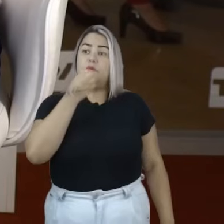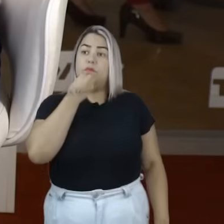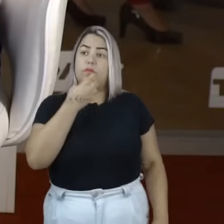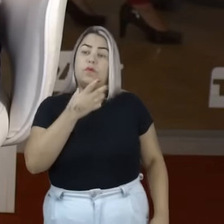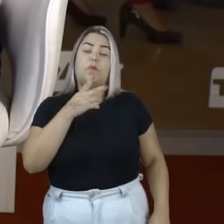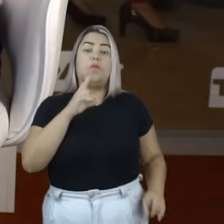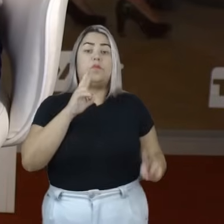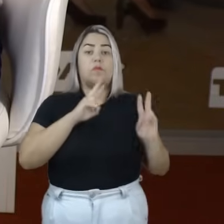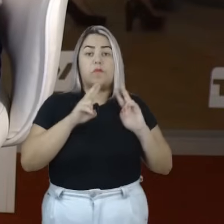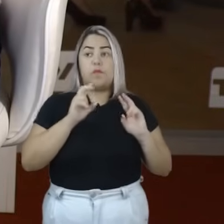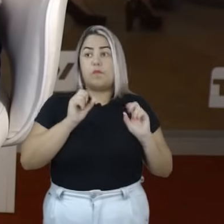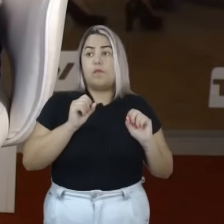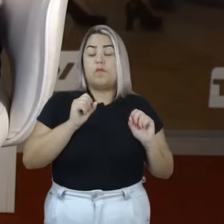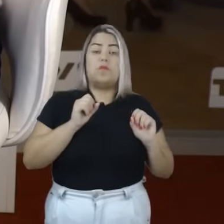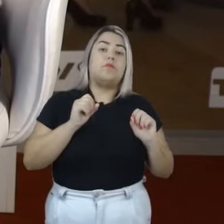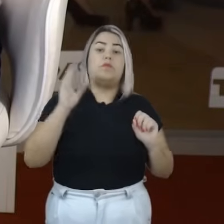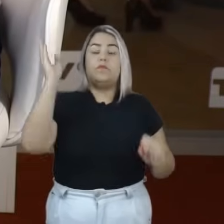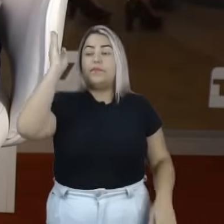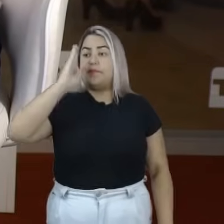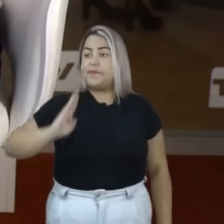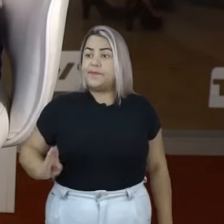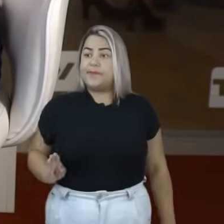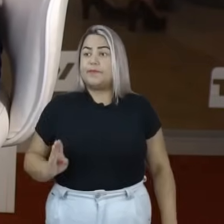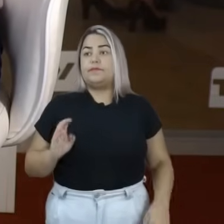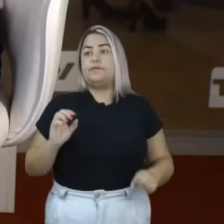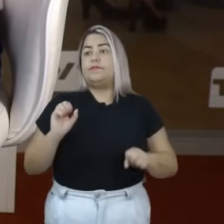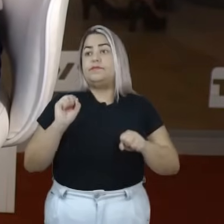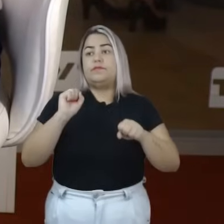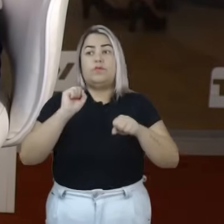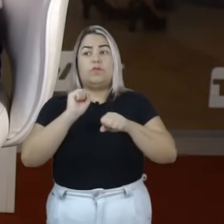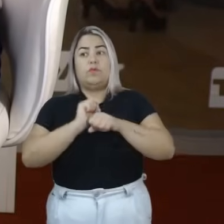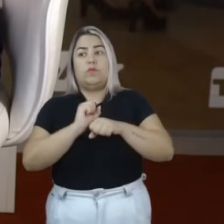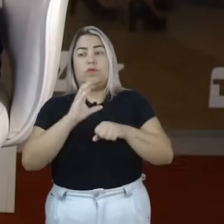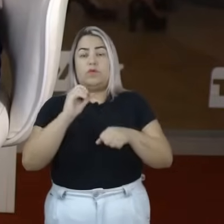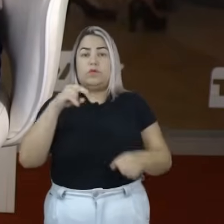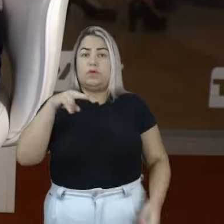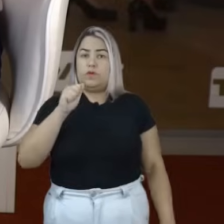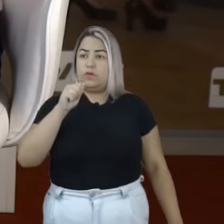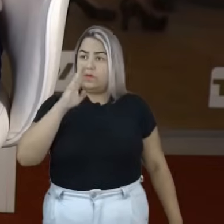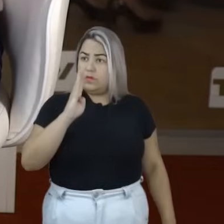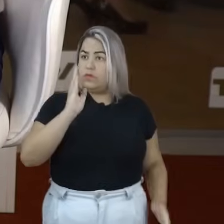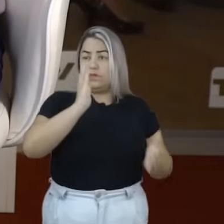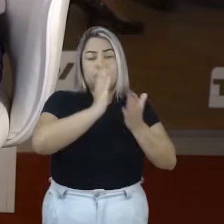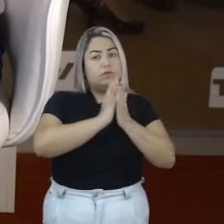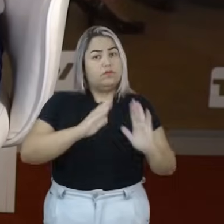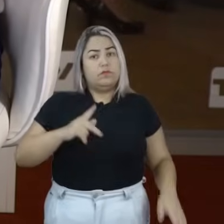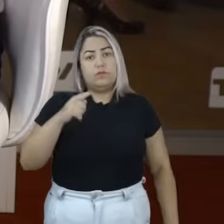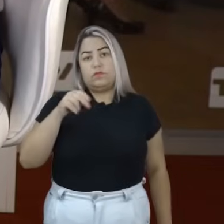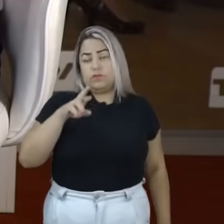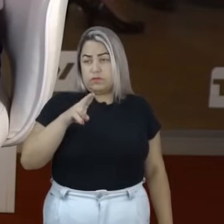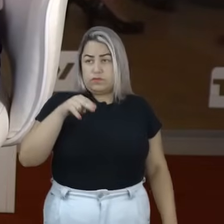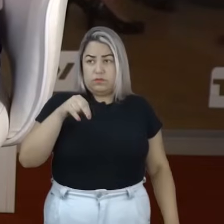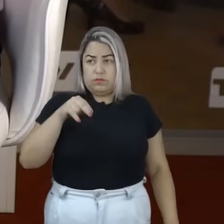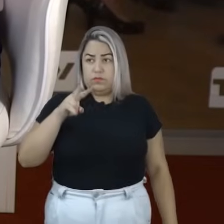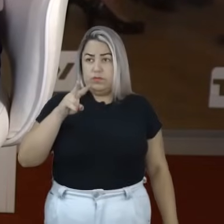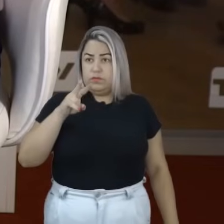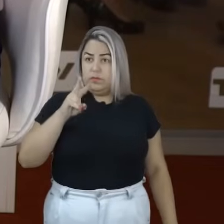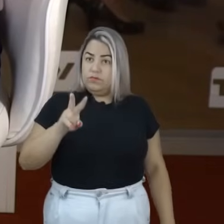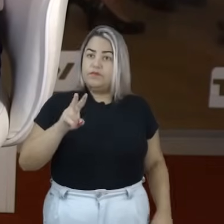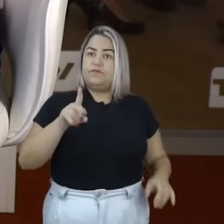veja, o Brasil desmantelou tudo isso. Quando desmantelou a Conab, quando acabou o Pronaf, crédito fundiário, tudo